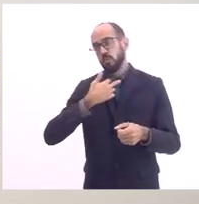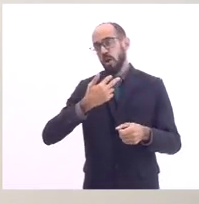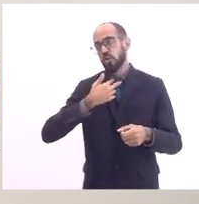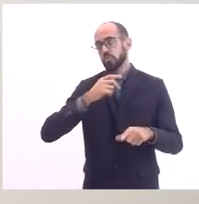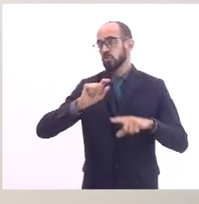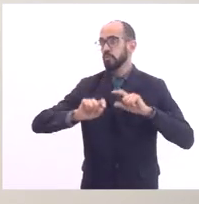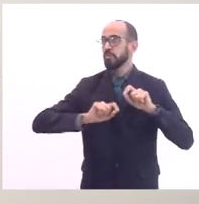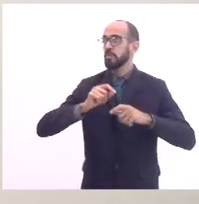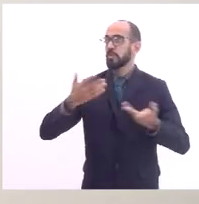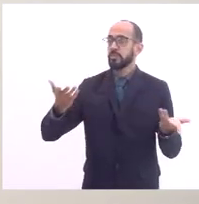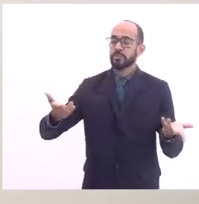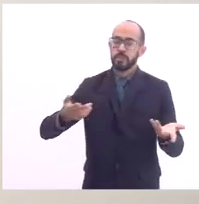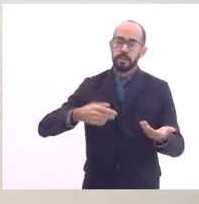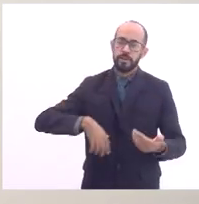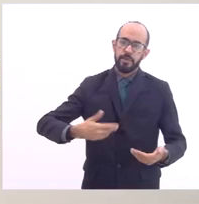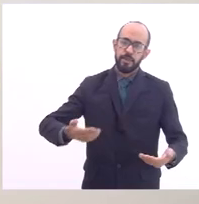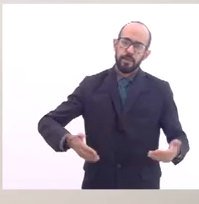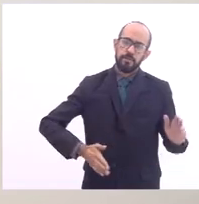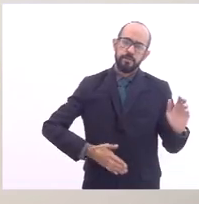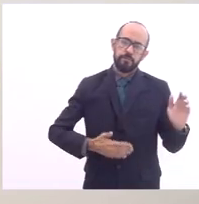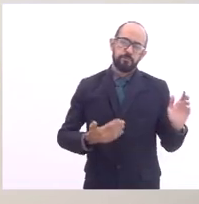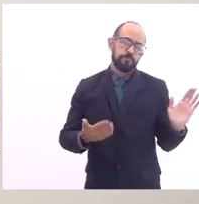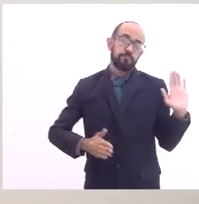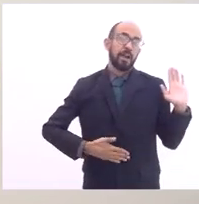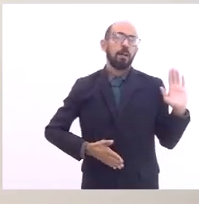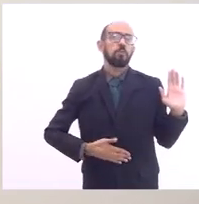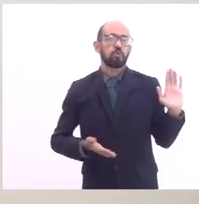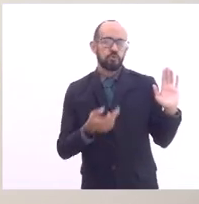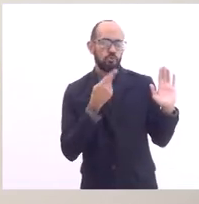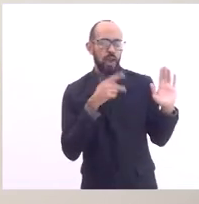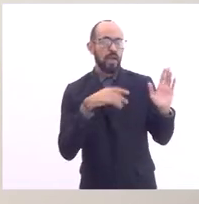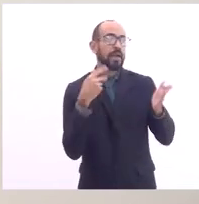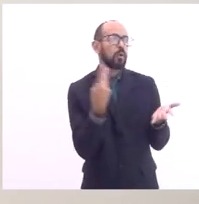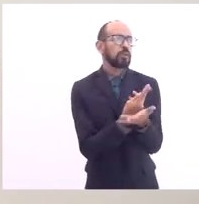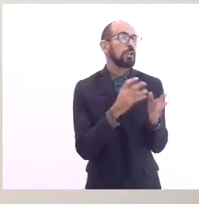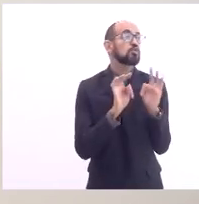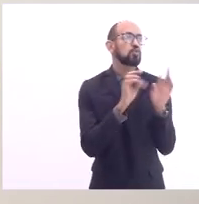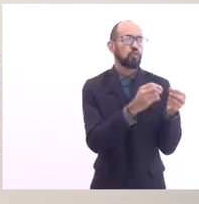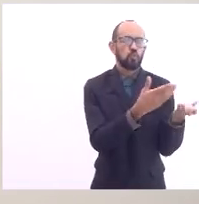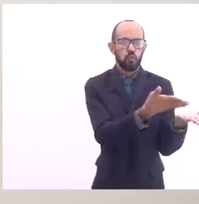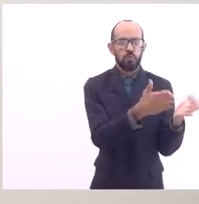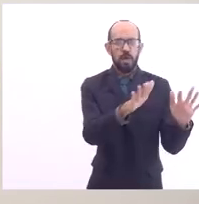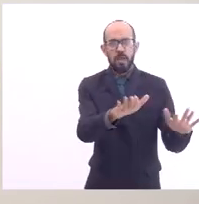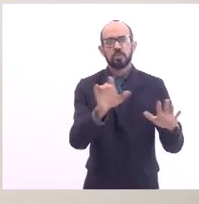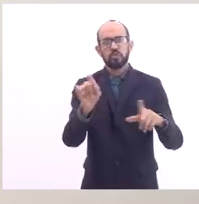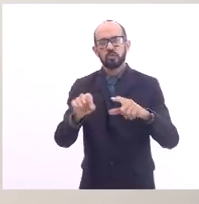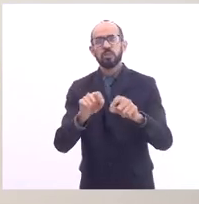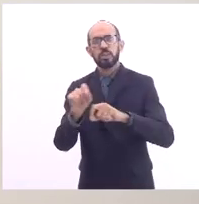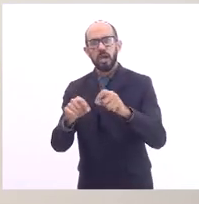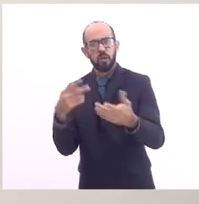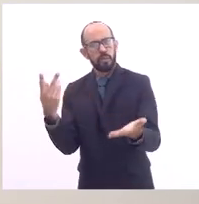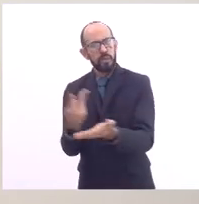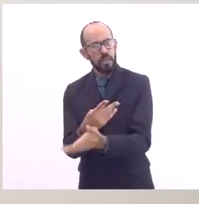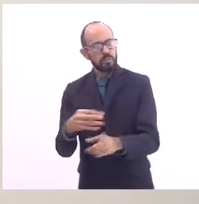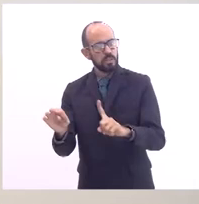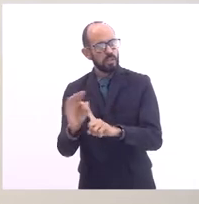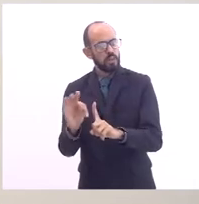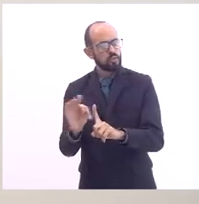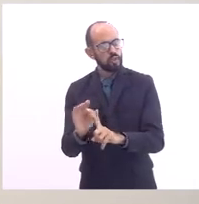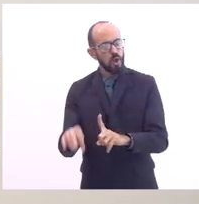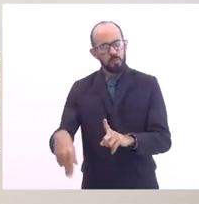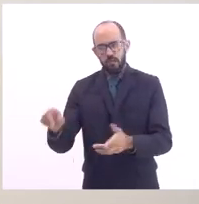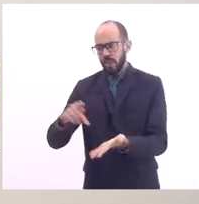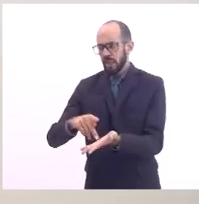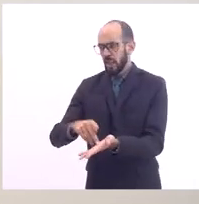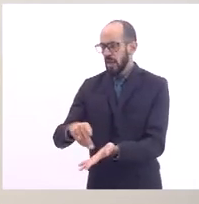não posso ser ladino aqui a ponto de dizer que acontece em todas as agências. Mas na agência da Enel Teresópolis é uma realidade aquilo que o doutor Geraldo comentou,